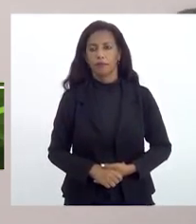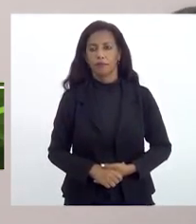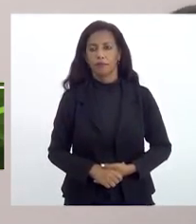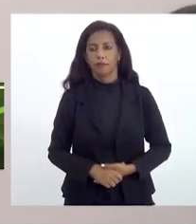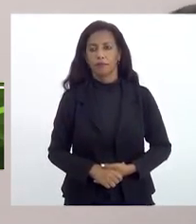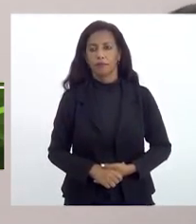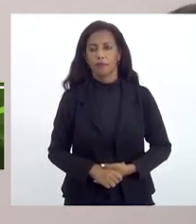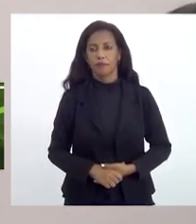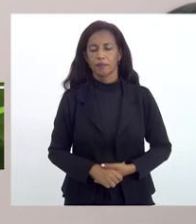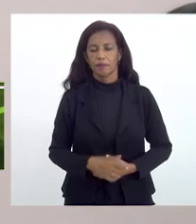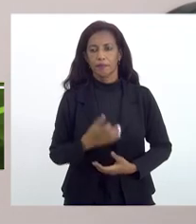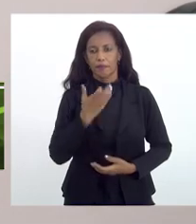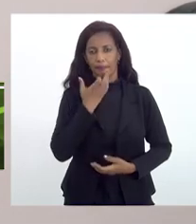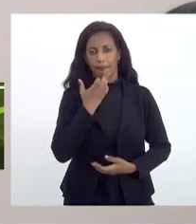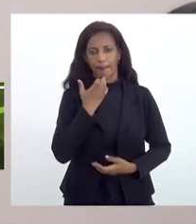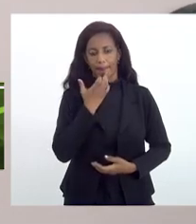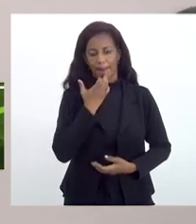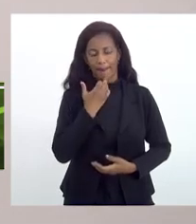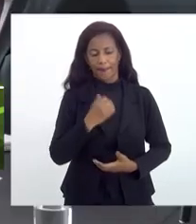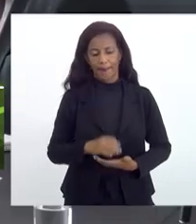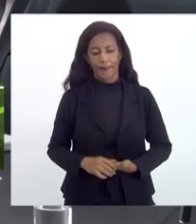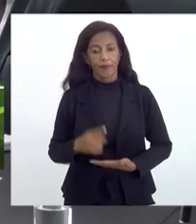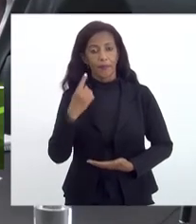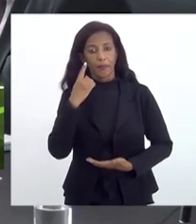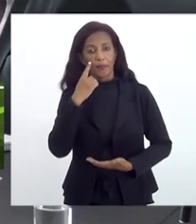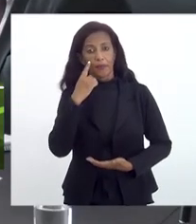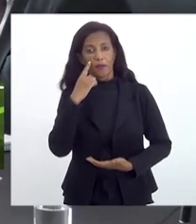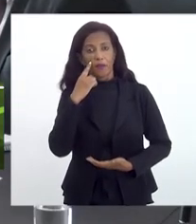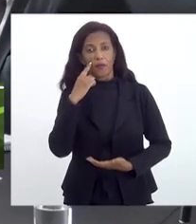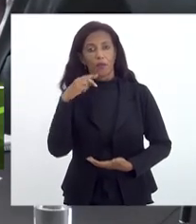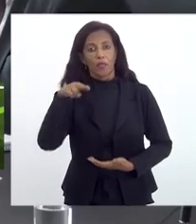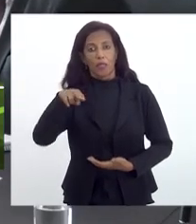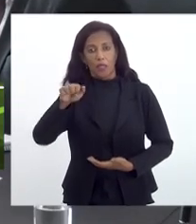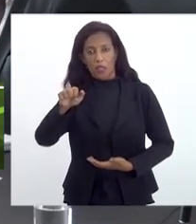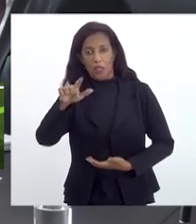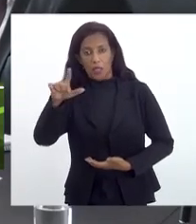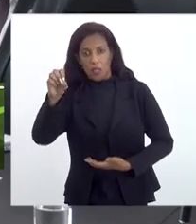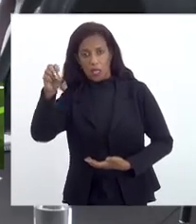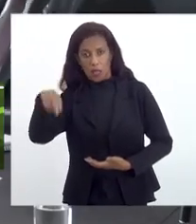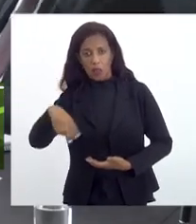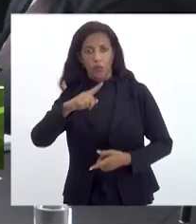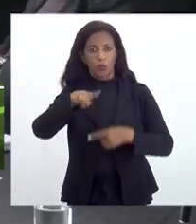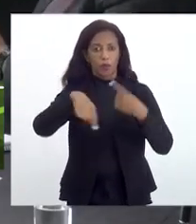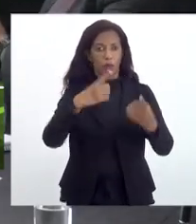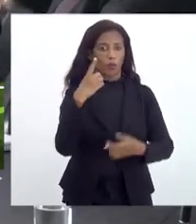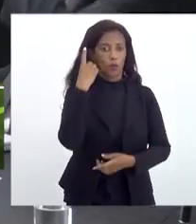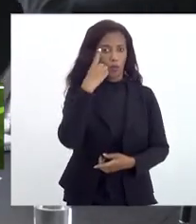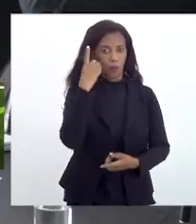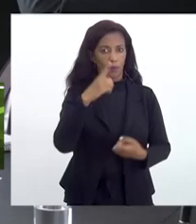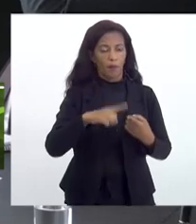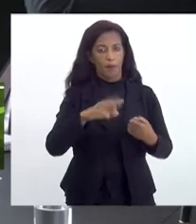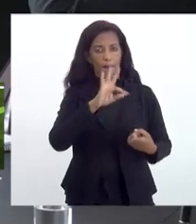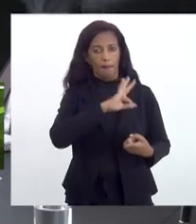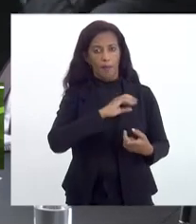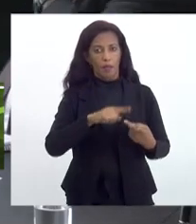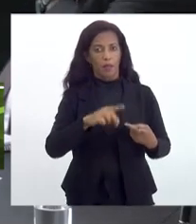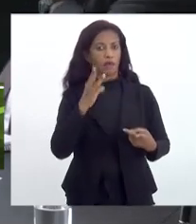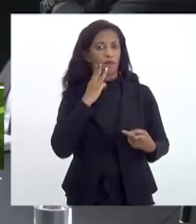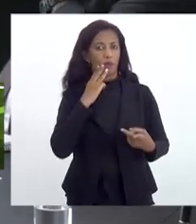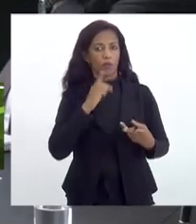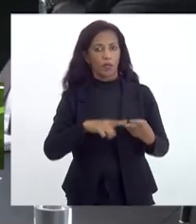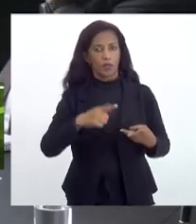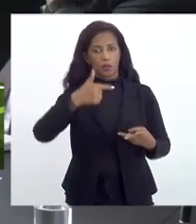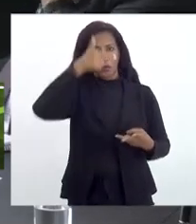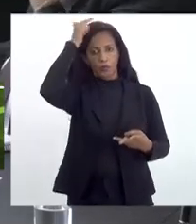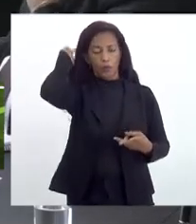Eu vou ouvir o secretário Nelson, depois vou abrir para os deputados. Estão inscritos os deputados. Marta Rocha, Valdeck e Luiz Paulo.